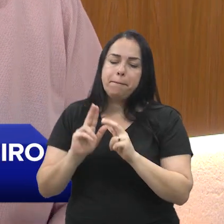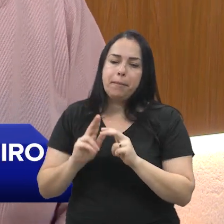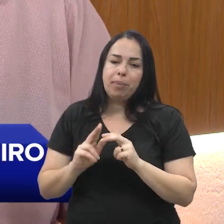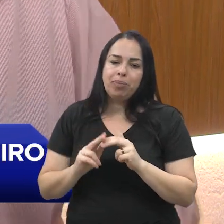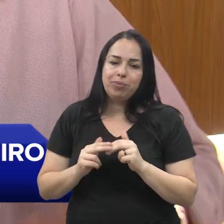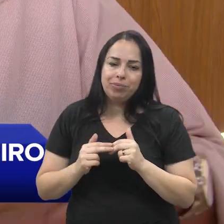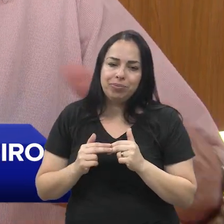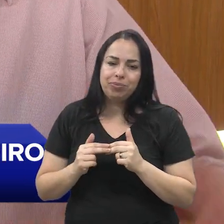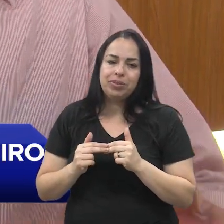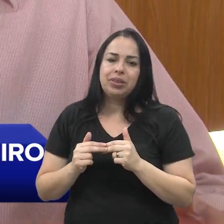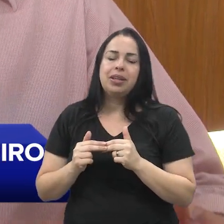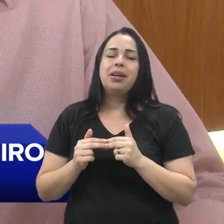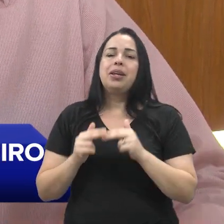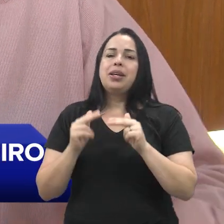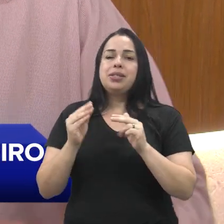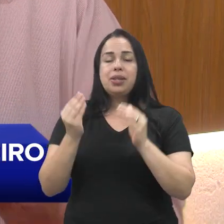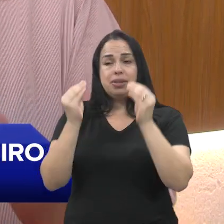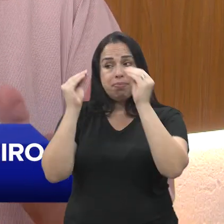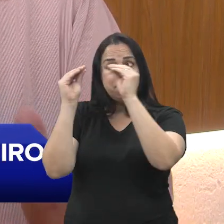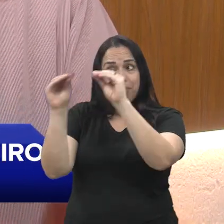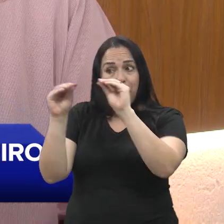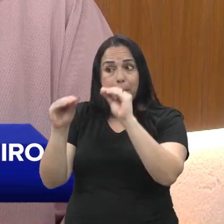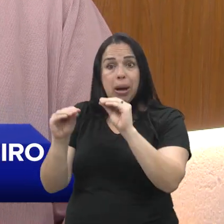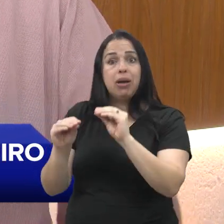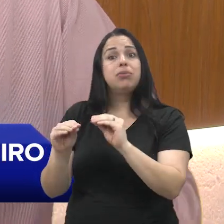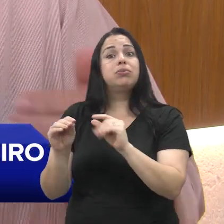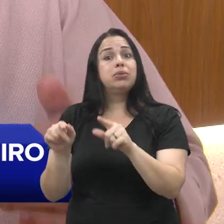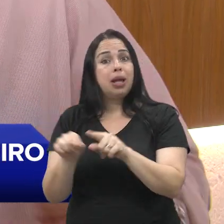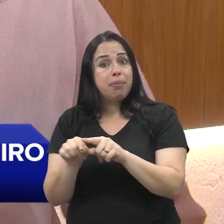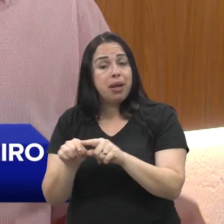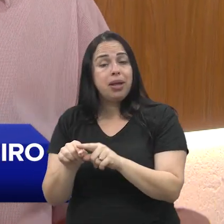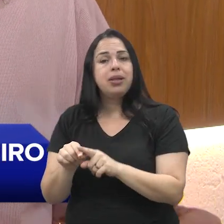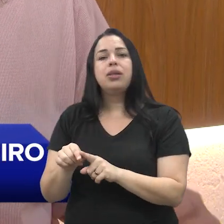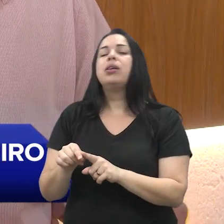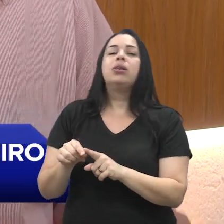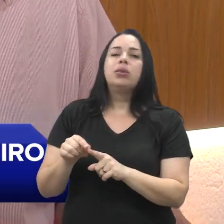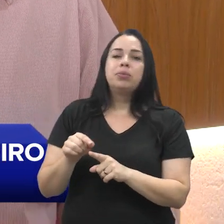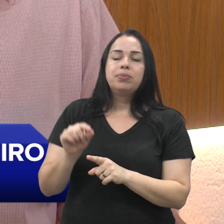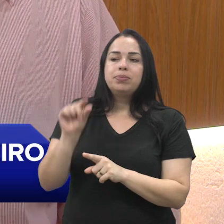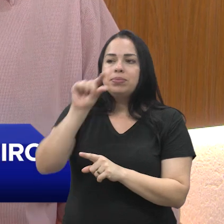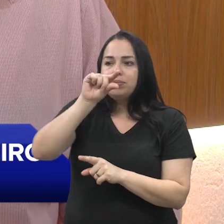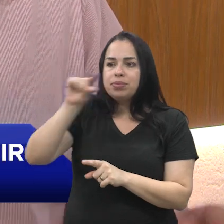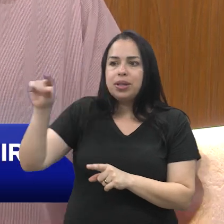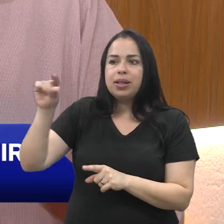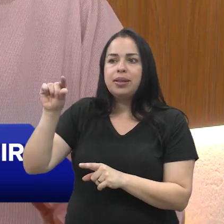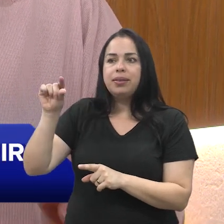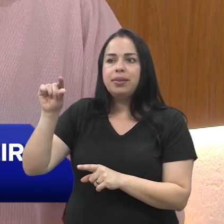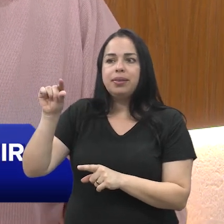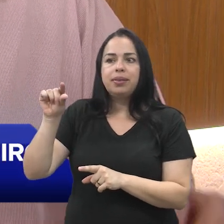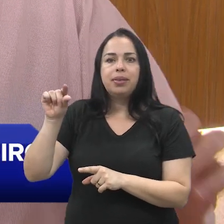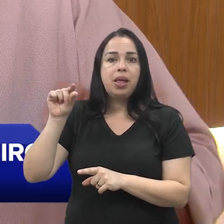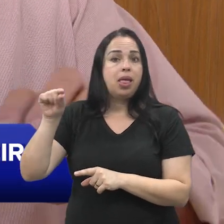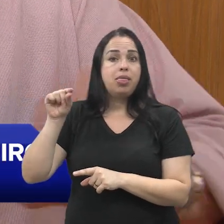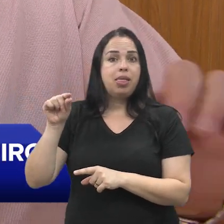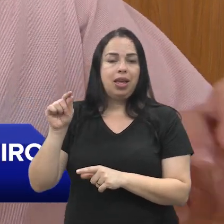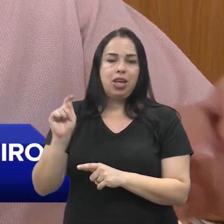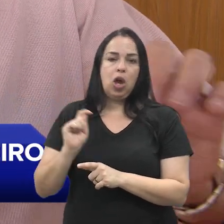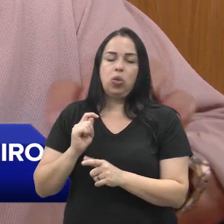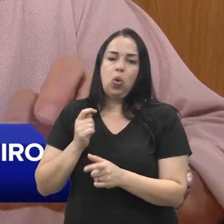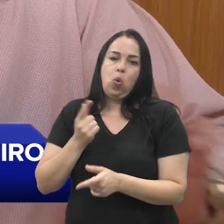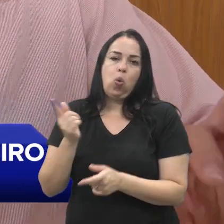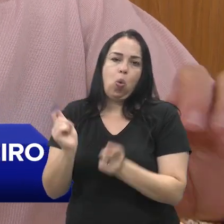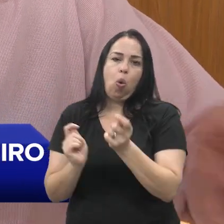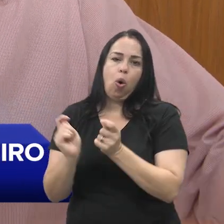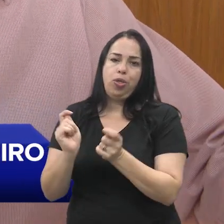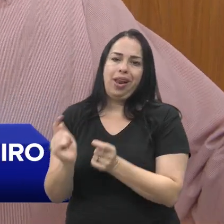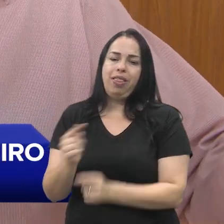na sua ordenação de despesas, faça constar, por exemplo, assim, uma linha lá,